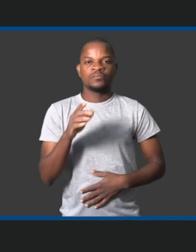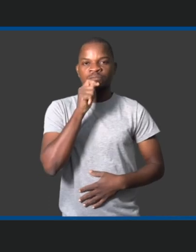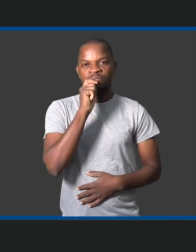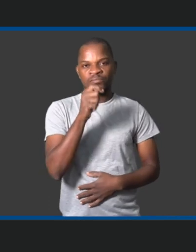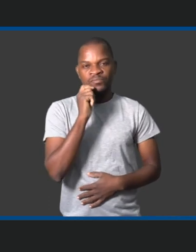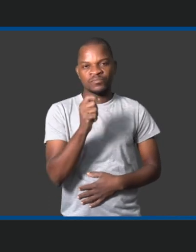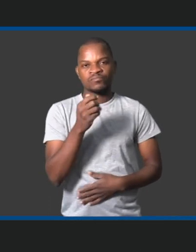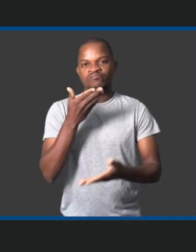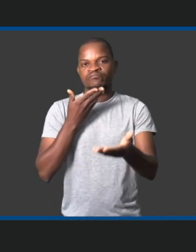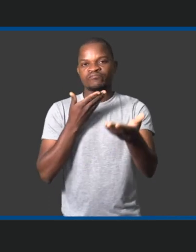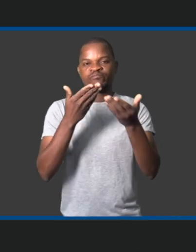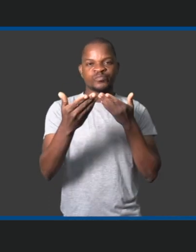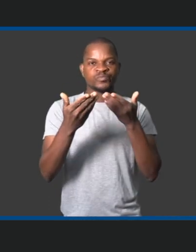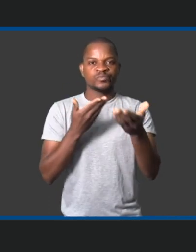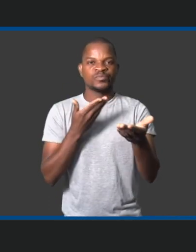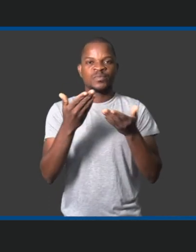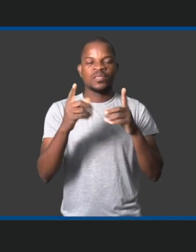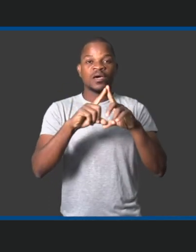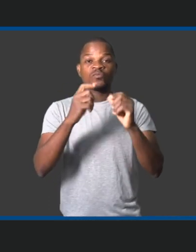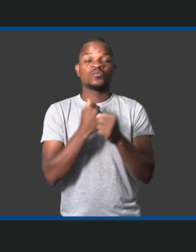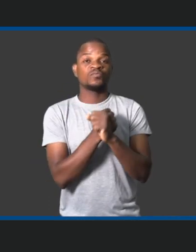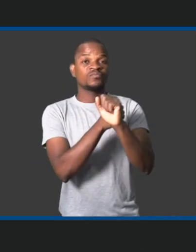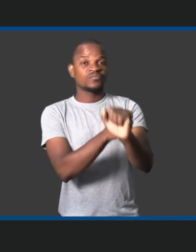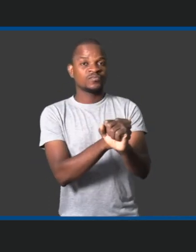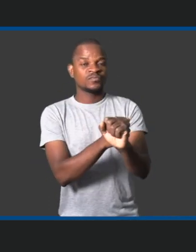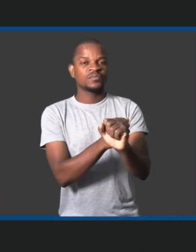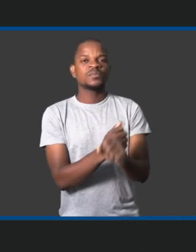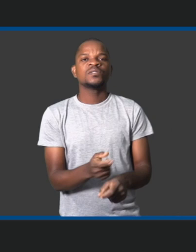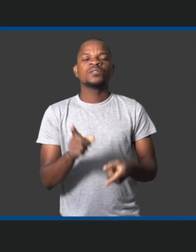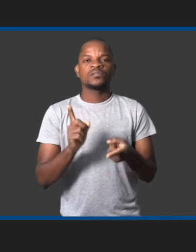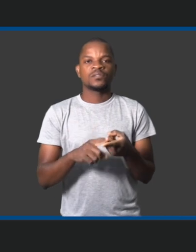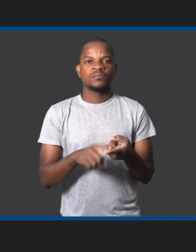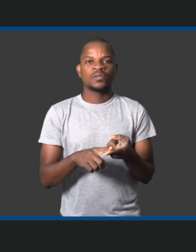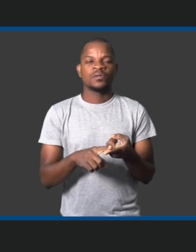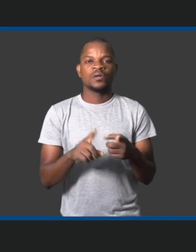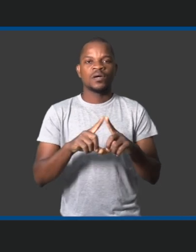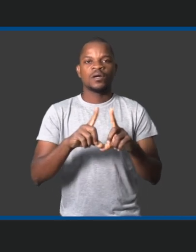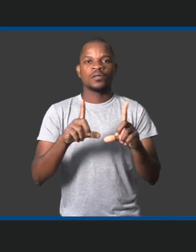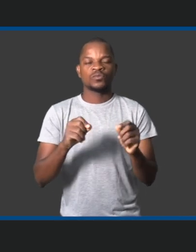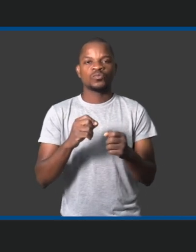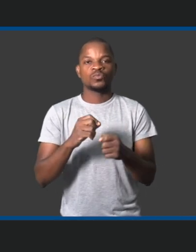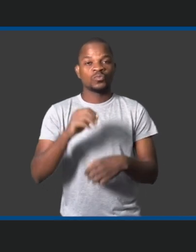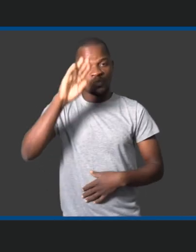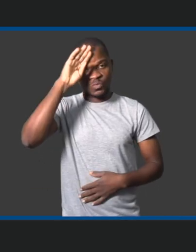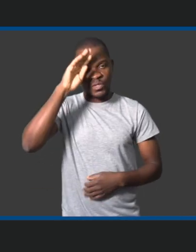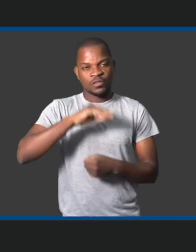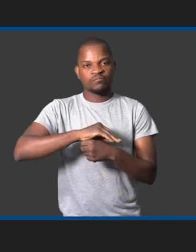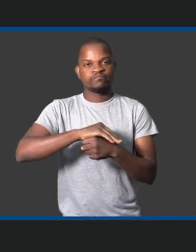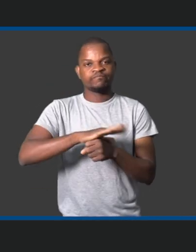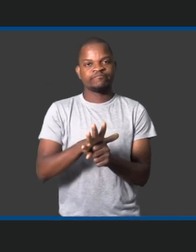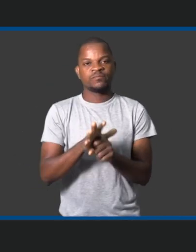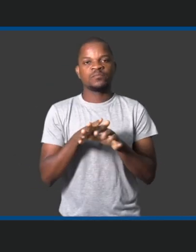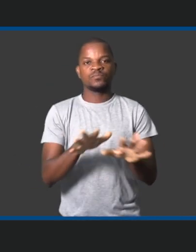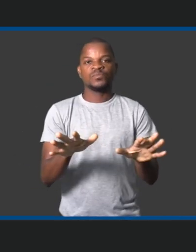assim que nós fizemos a entrevista, falamos um pouco daquilo que é a prevenção, como está o Moçambique preparado